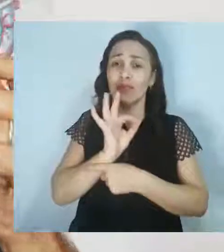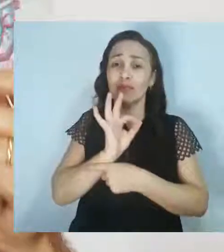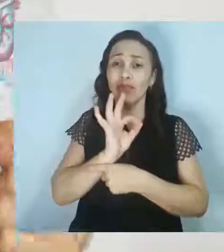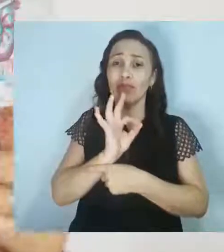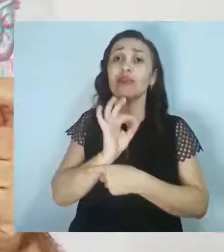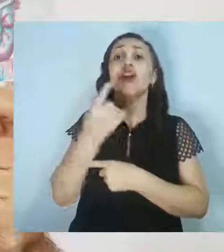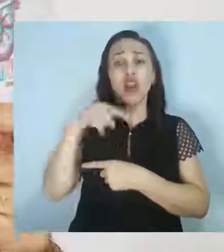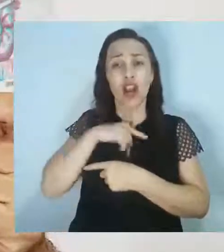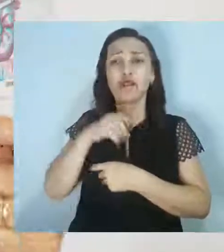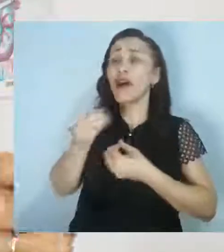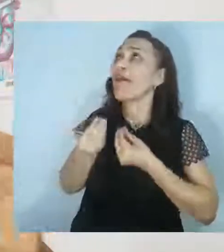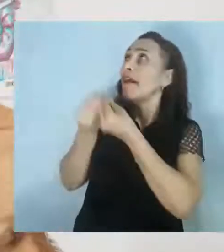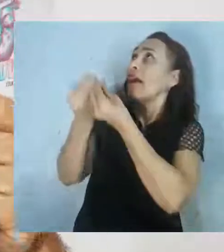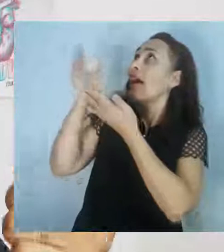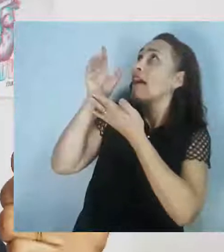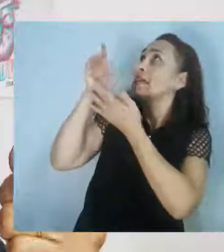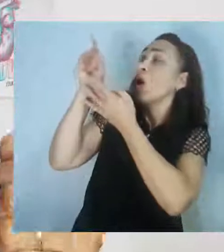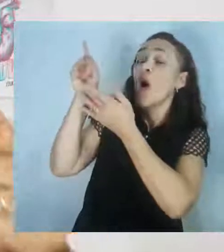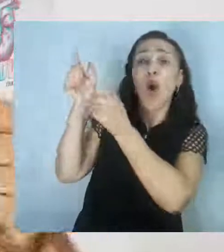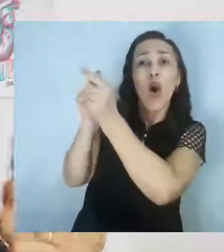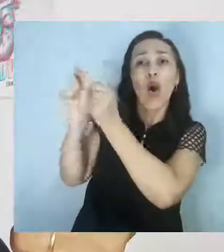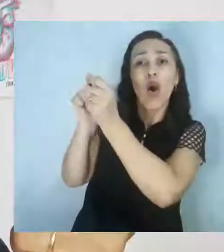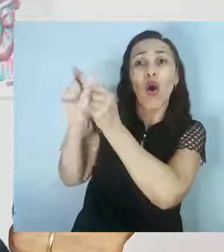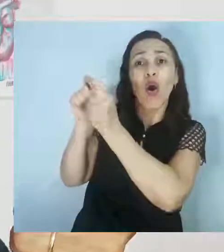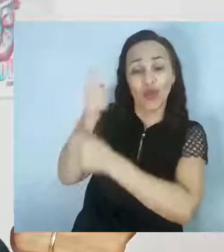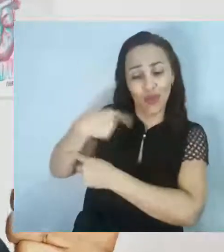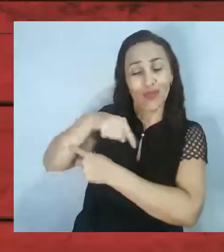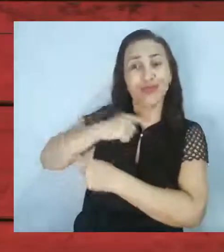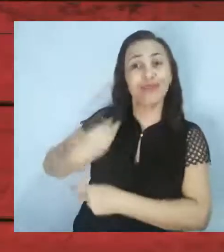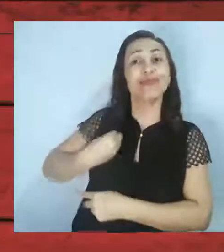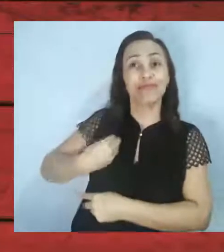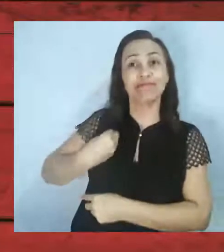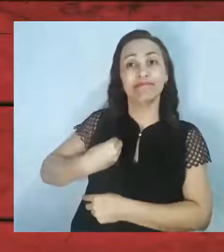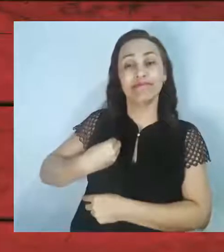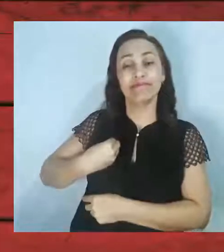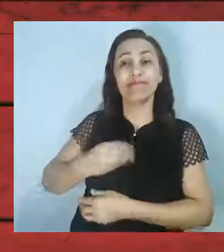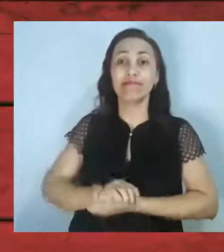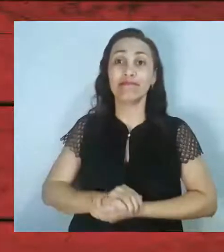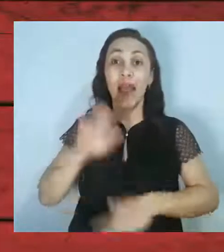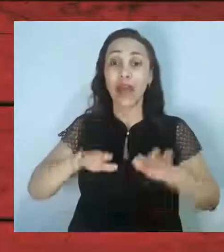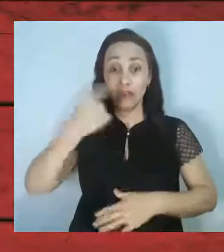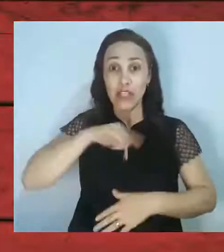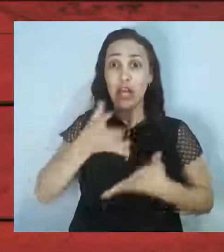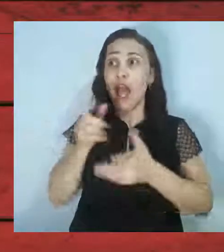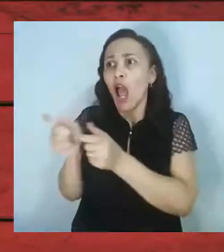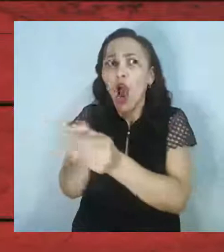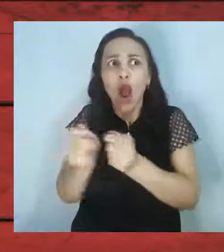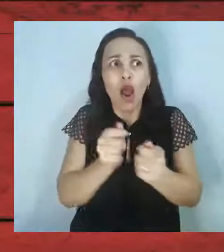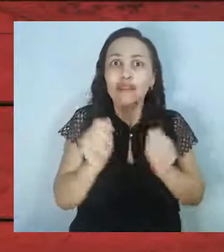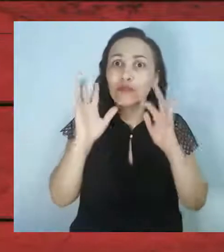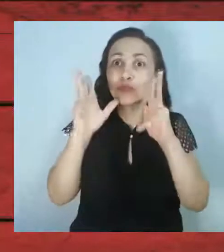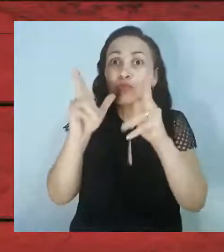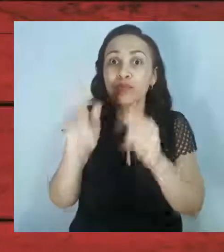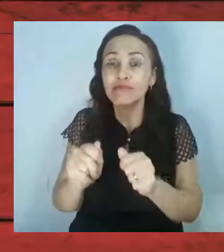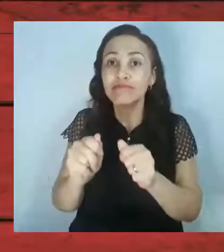o timão da nossa barca, o controle da nossa barca. Por vezes queremos controlar tudo, mas o olhar